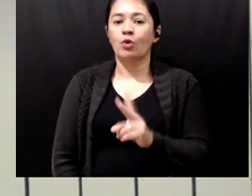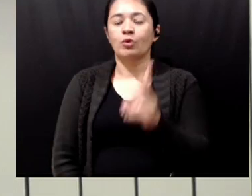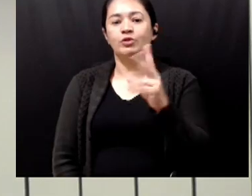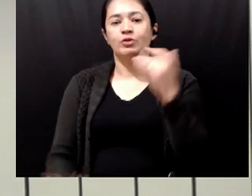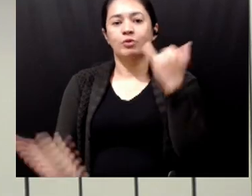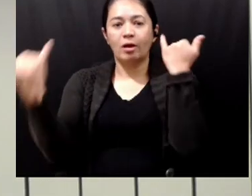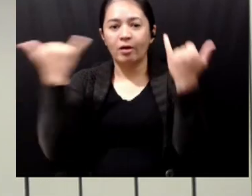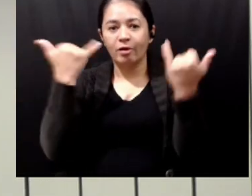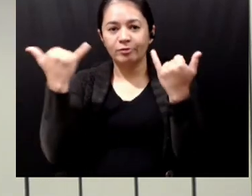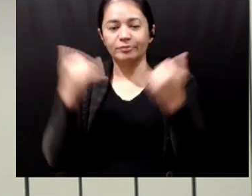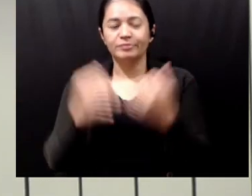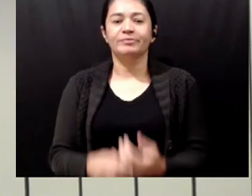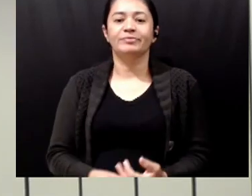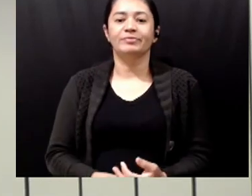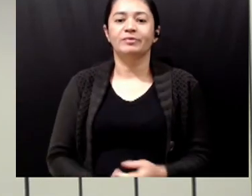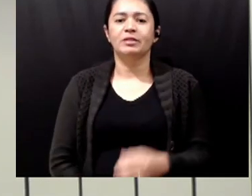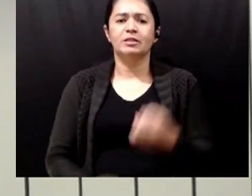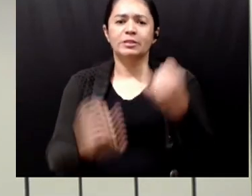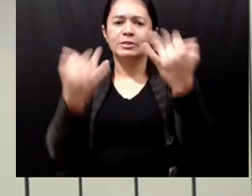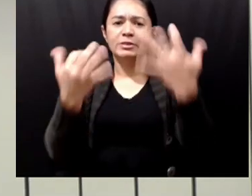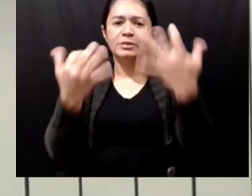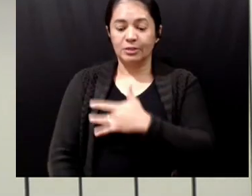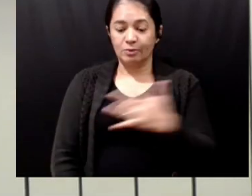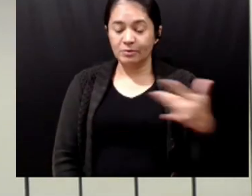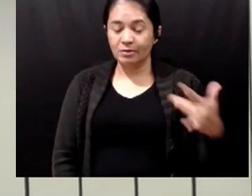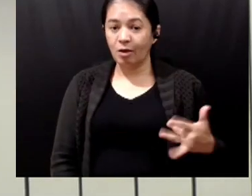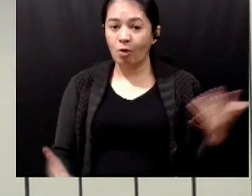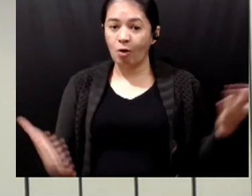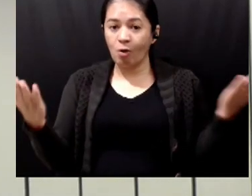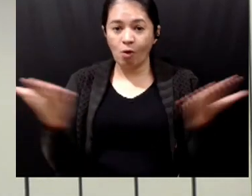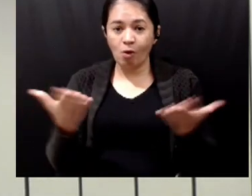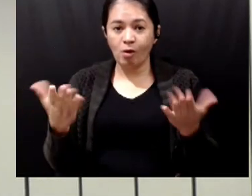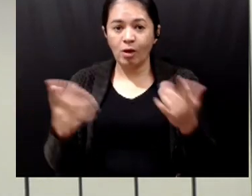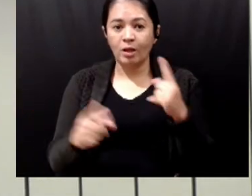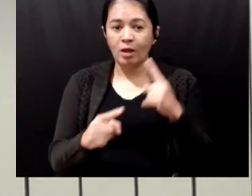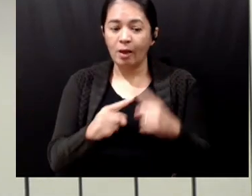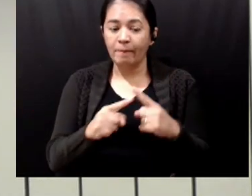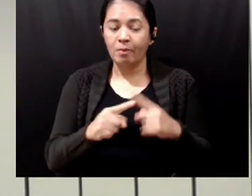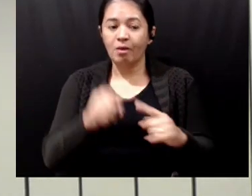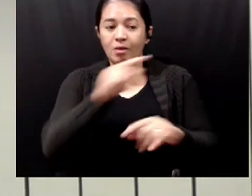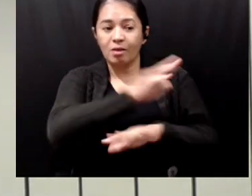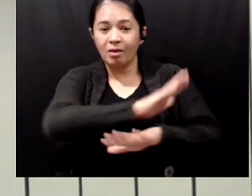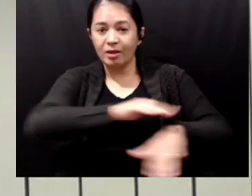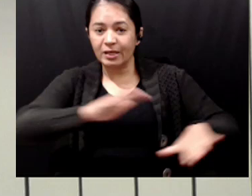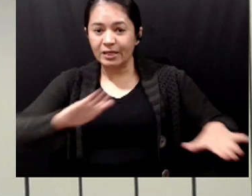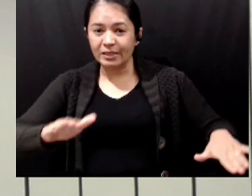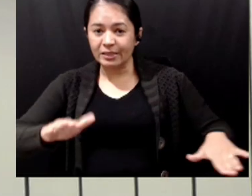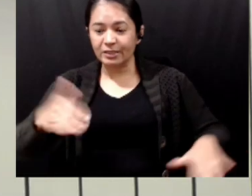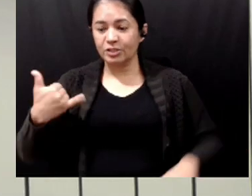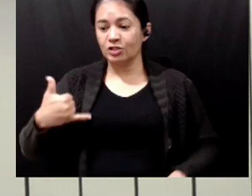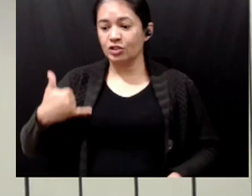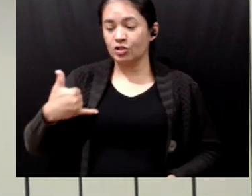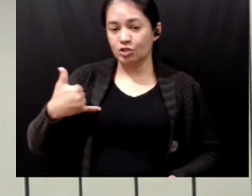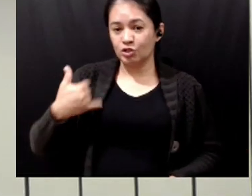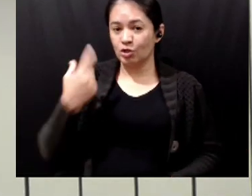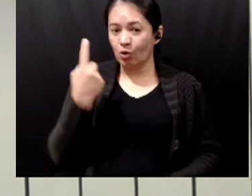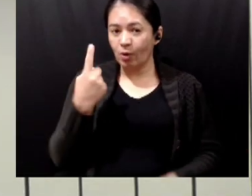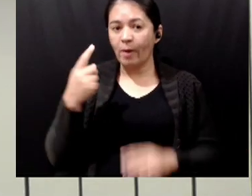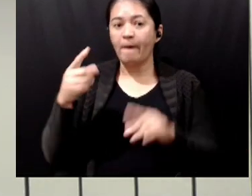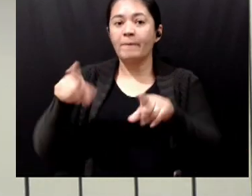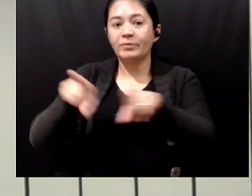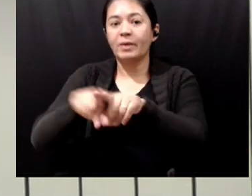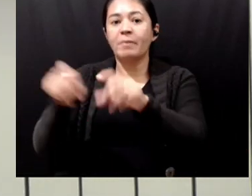metrópole falando sobre saúde agora, porque crianças menores de 1 ano de idade também podem e devem